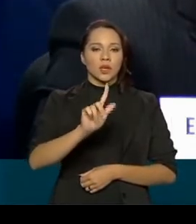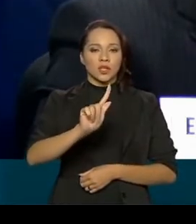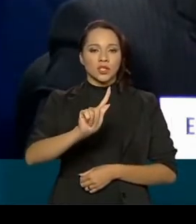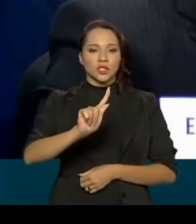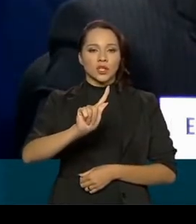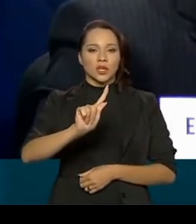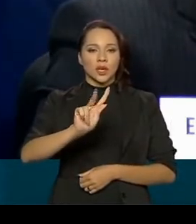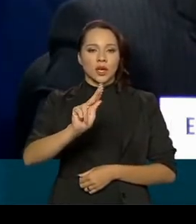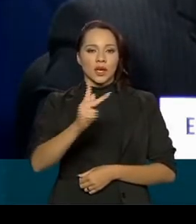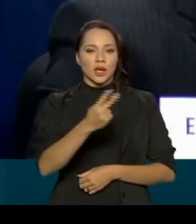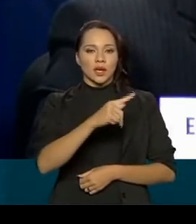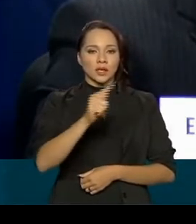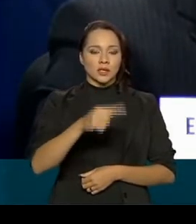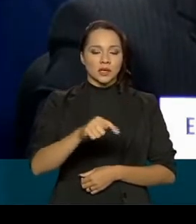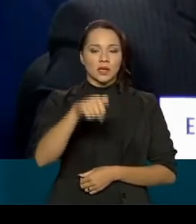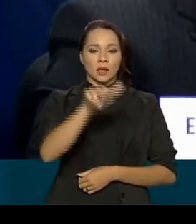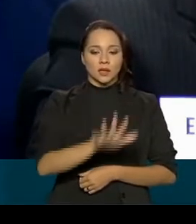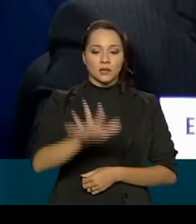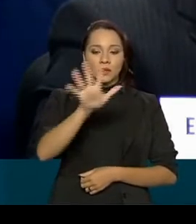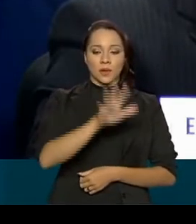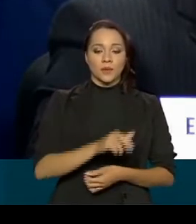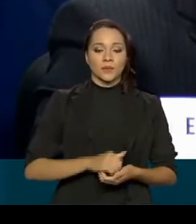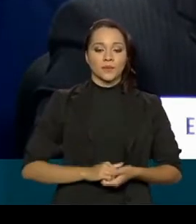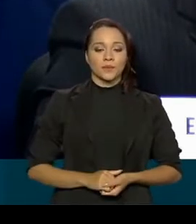GHz nacional.